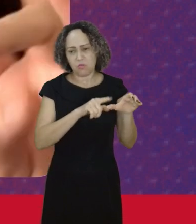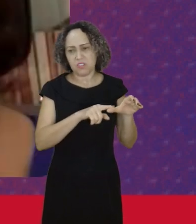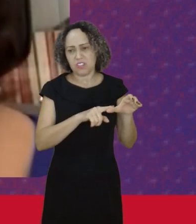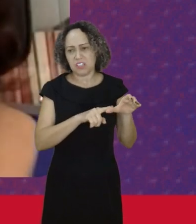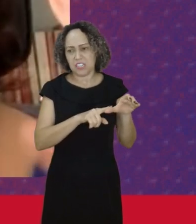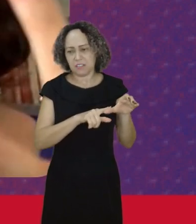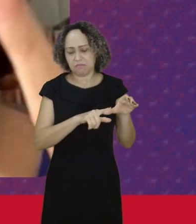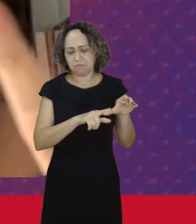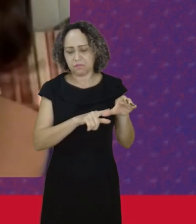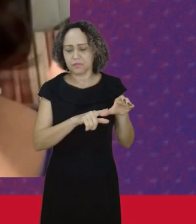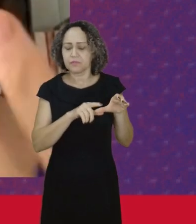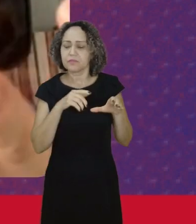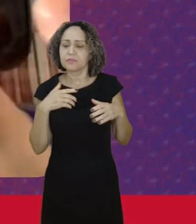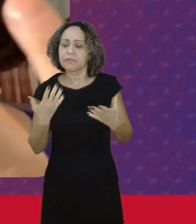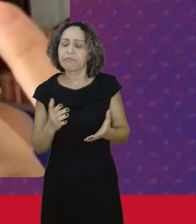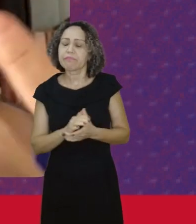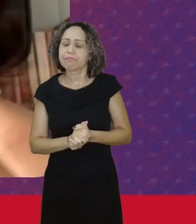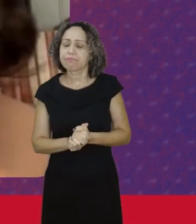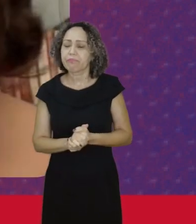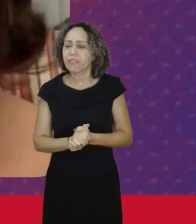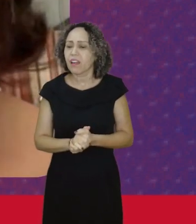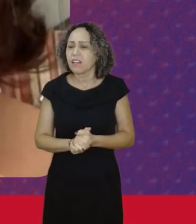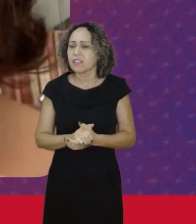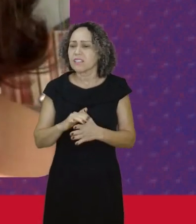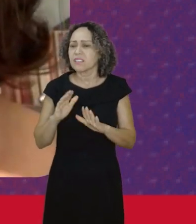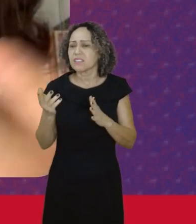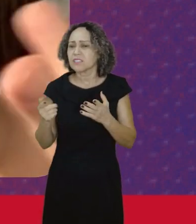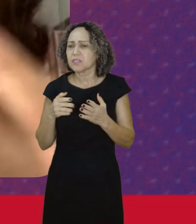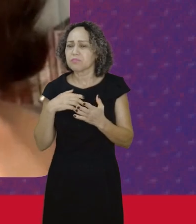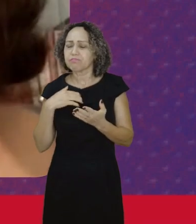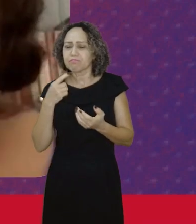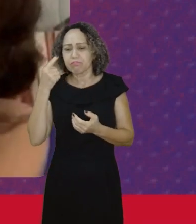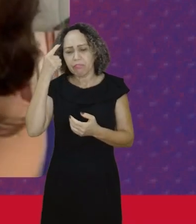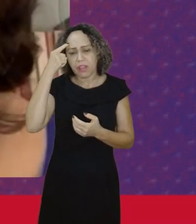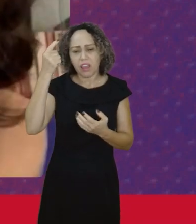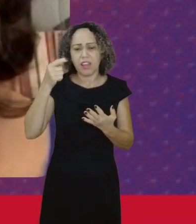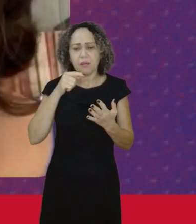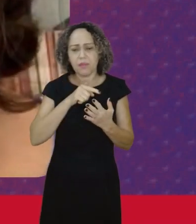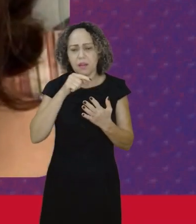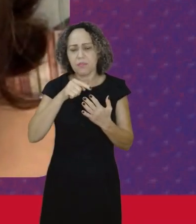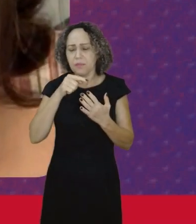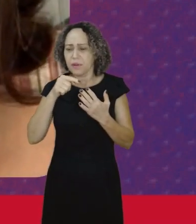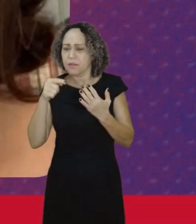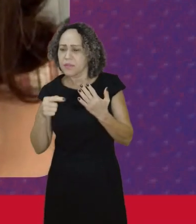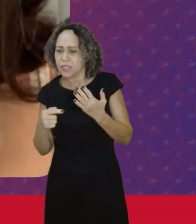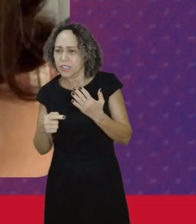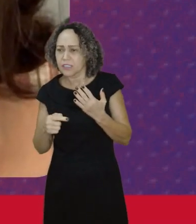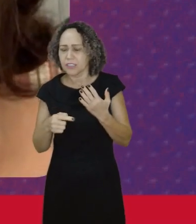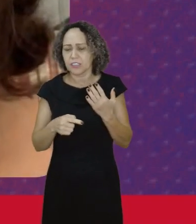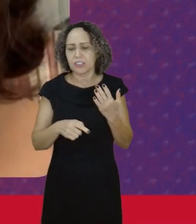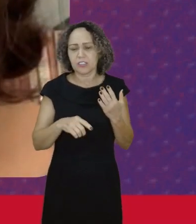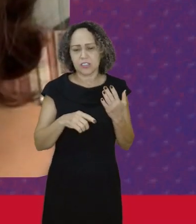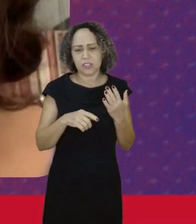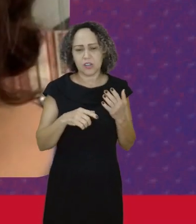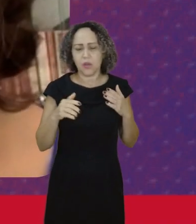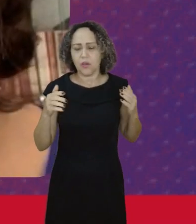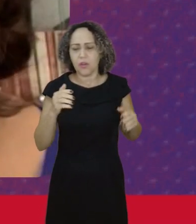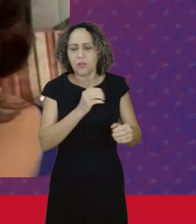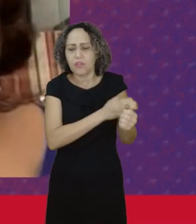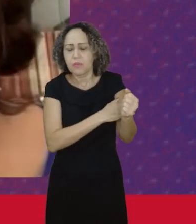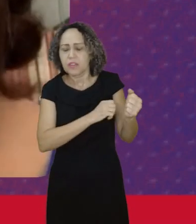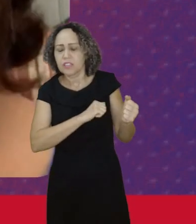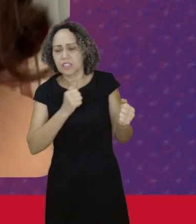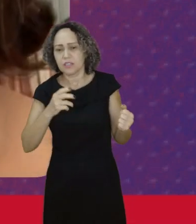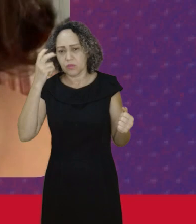Estas ideias, o marxismo cultural, a ideologia de gênero, a escola sem partido e a chamada homeschooling,